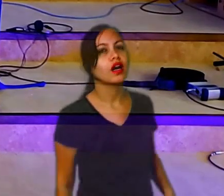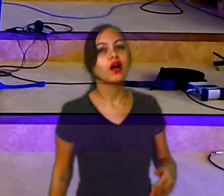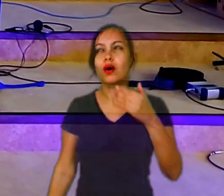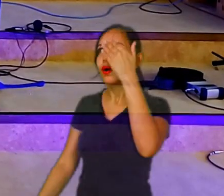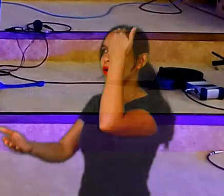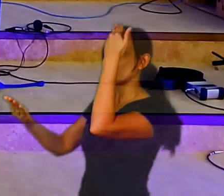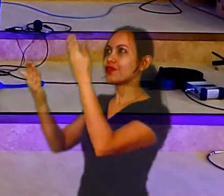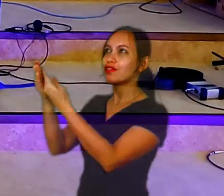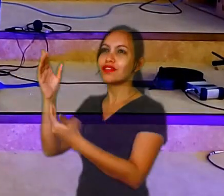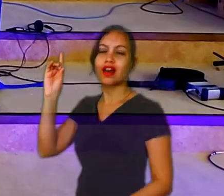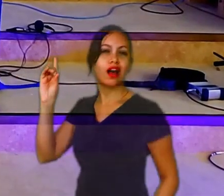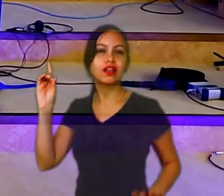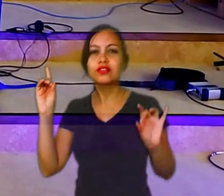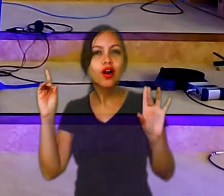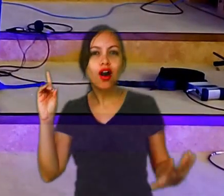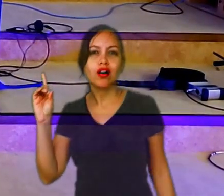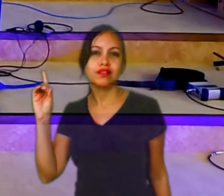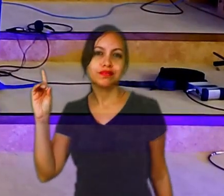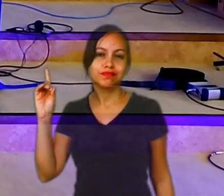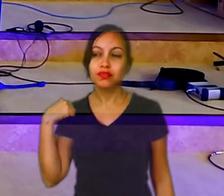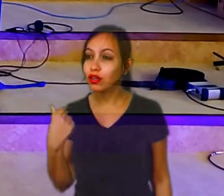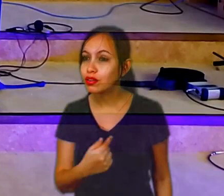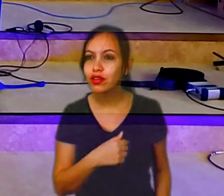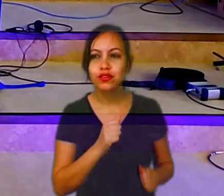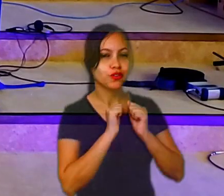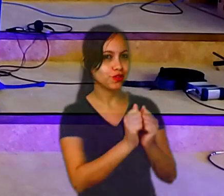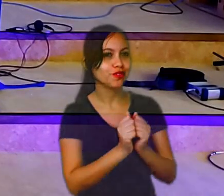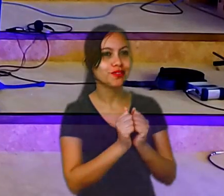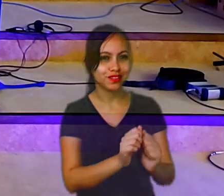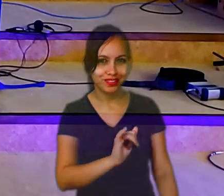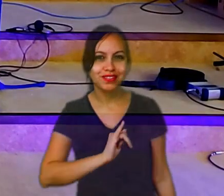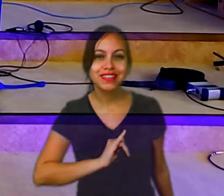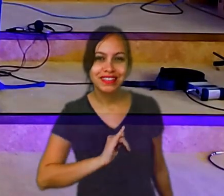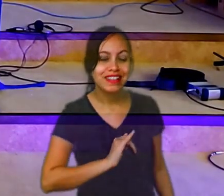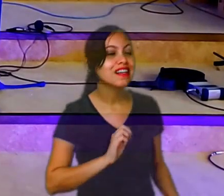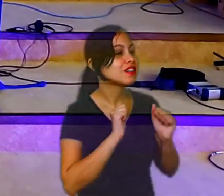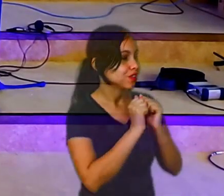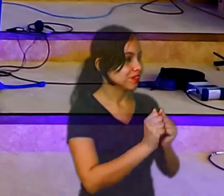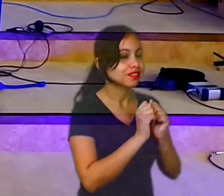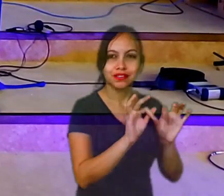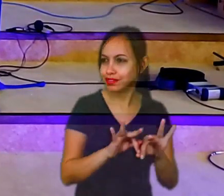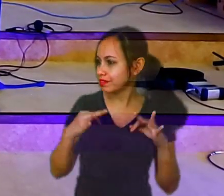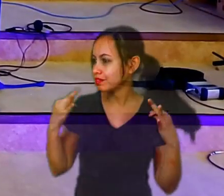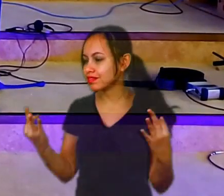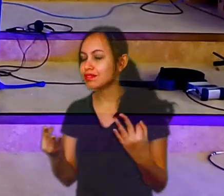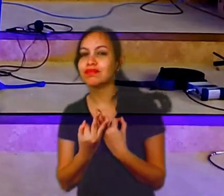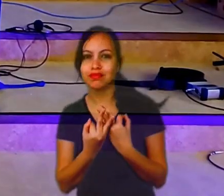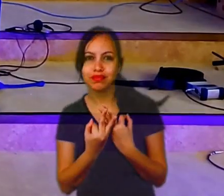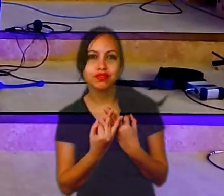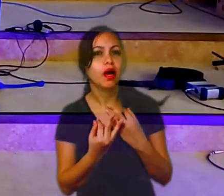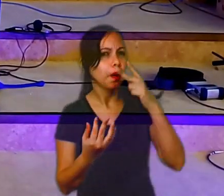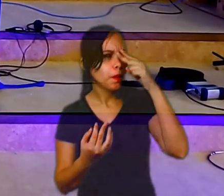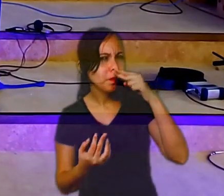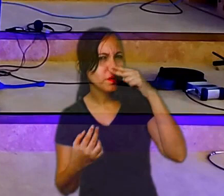confiar nele, juntarmos como igreja, juntar nossas famílias, mesmo não estando aqui